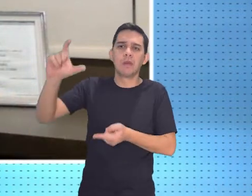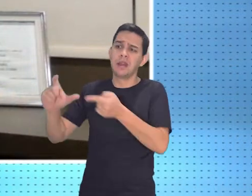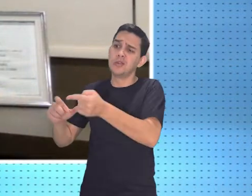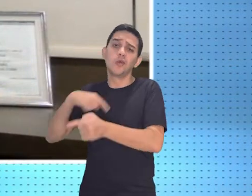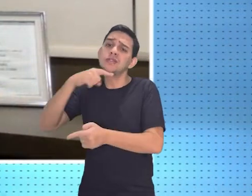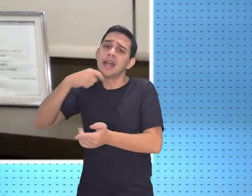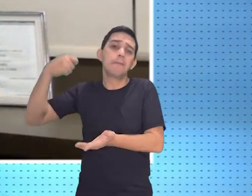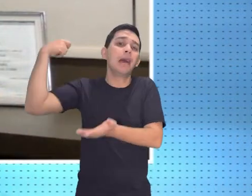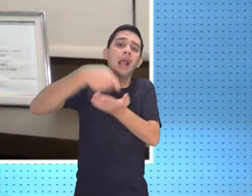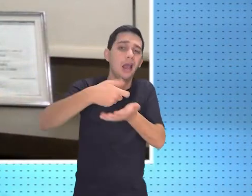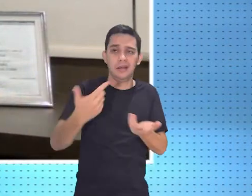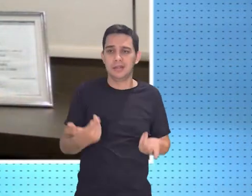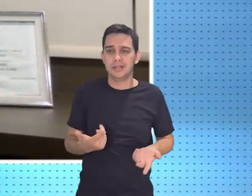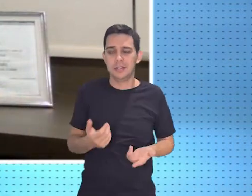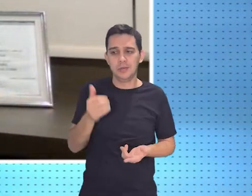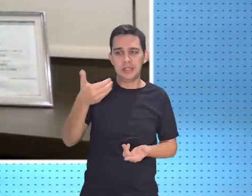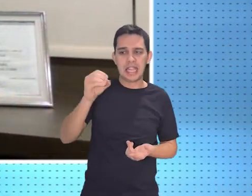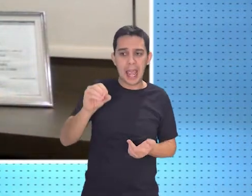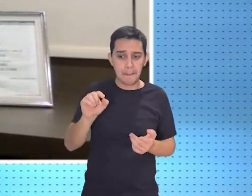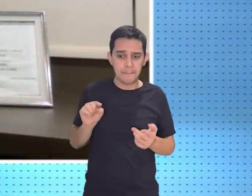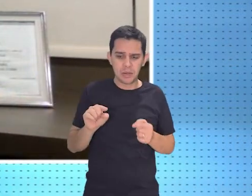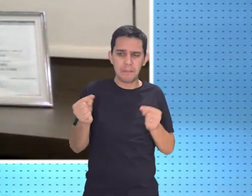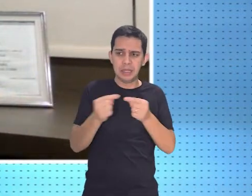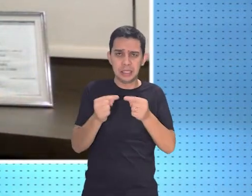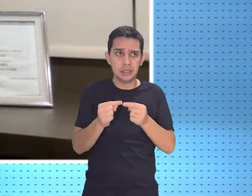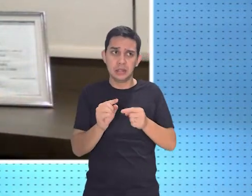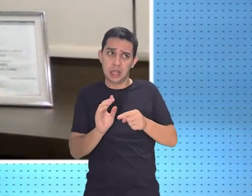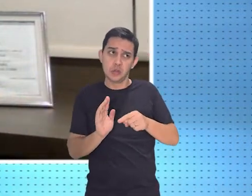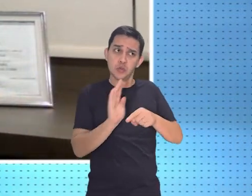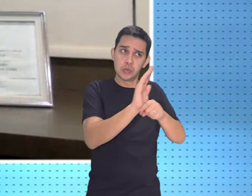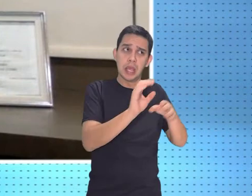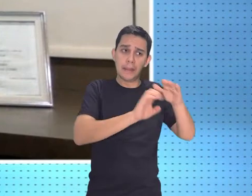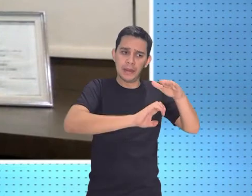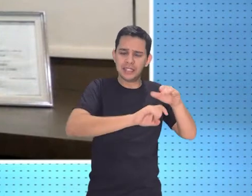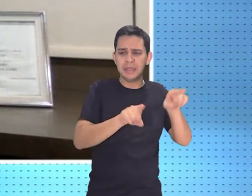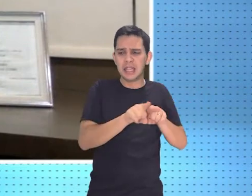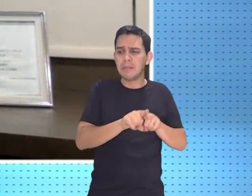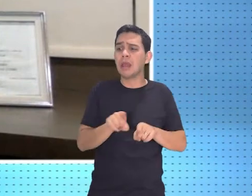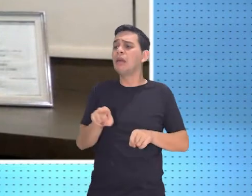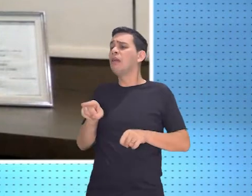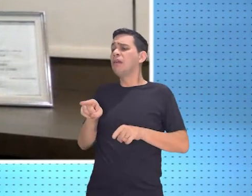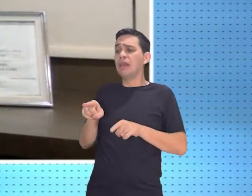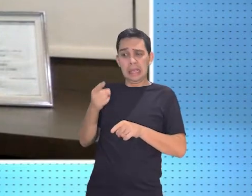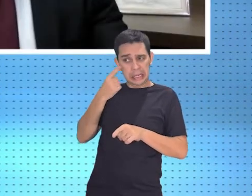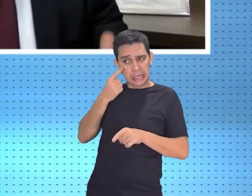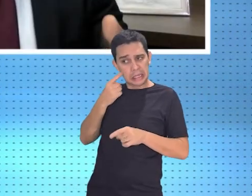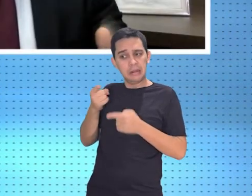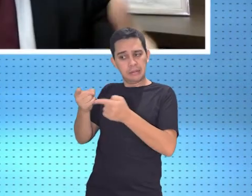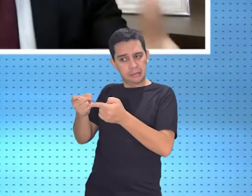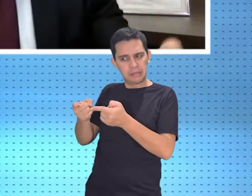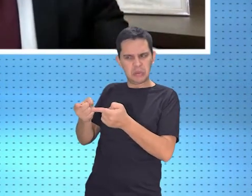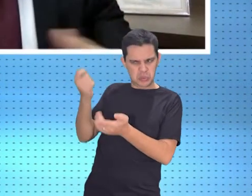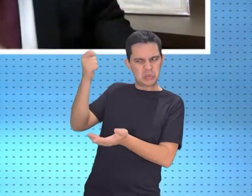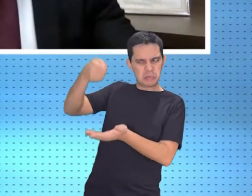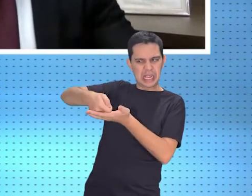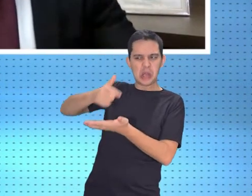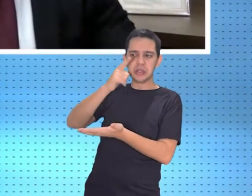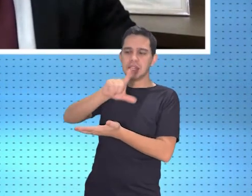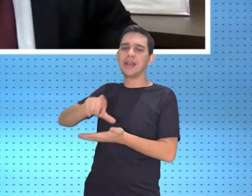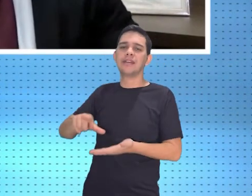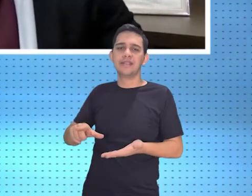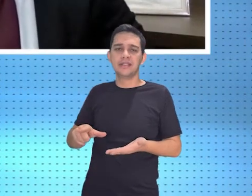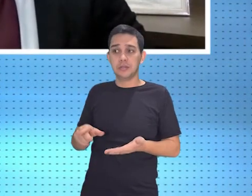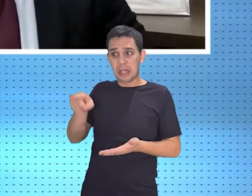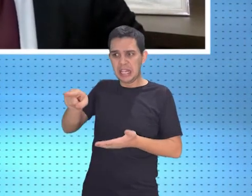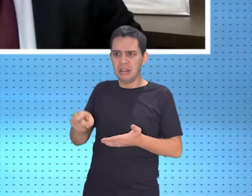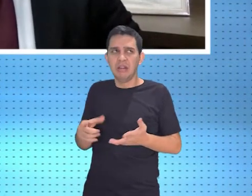juízo ponderou isso e os R$10 mil ali atenderam ao critério que nós chamamos de critério pedagógico, uma forma de desestimular o empregado